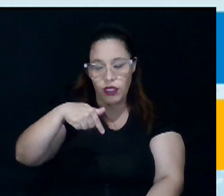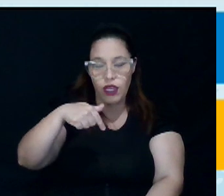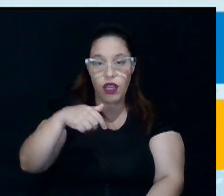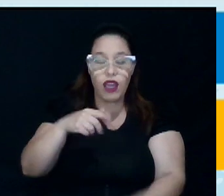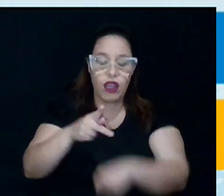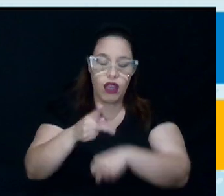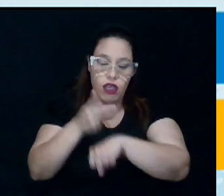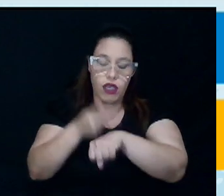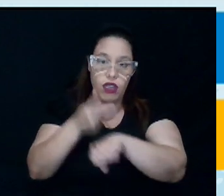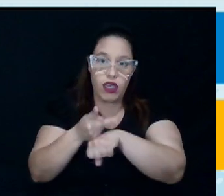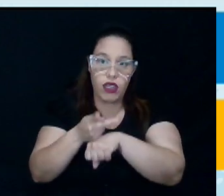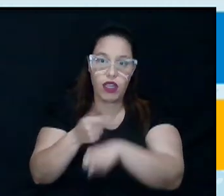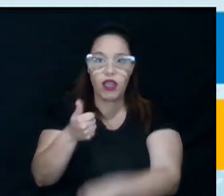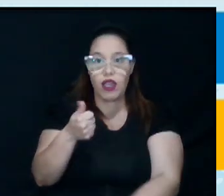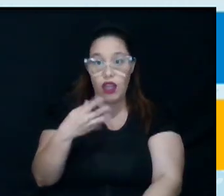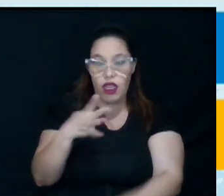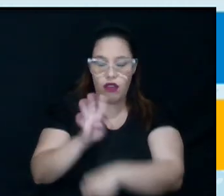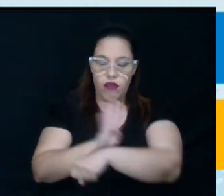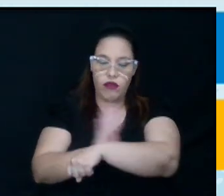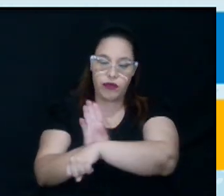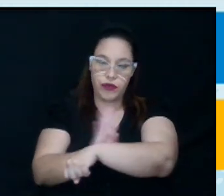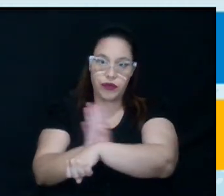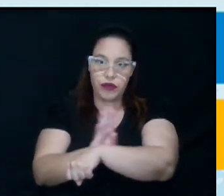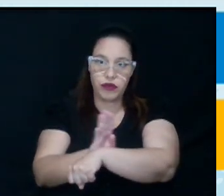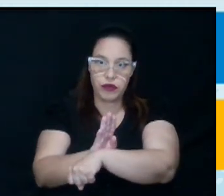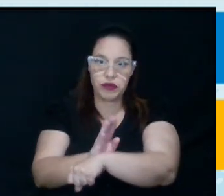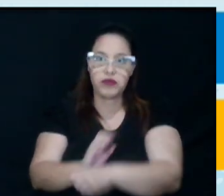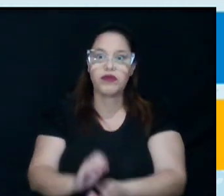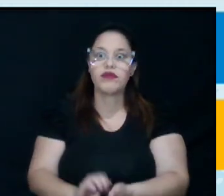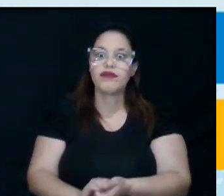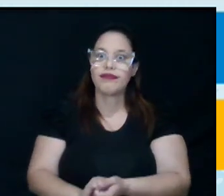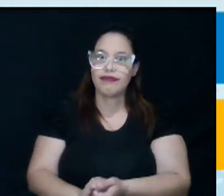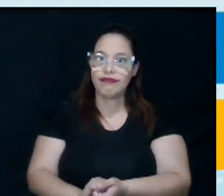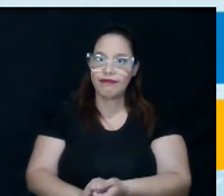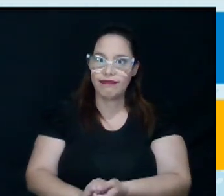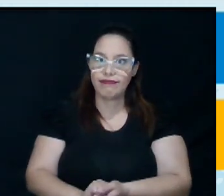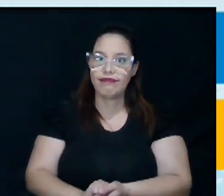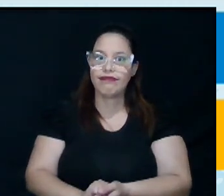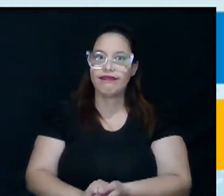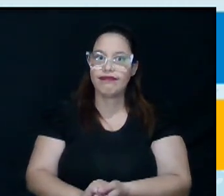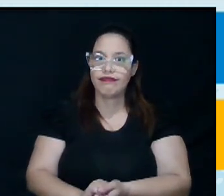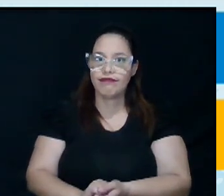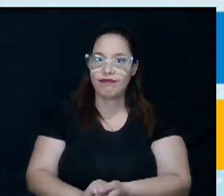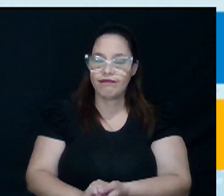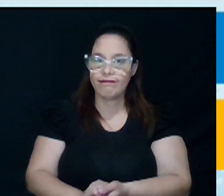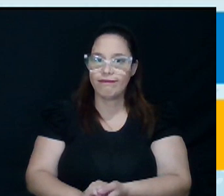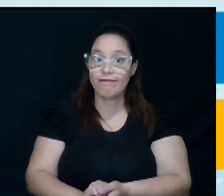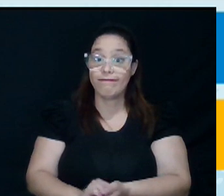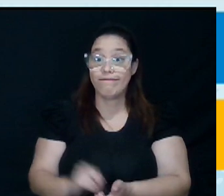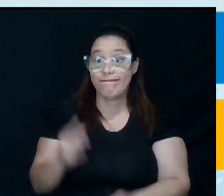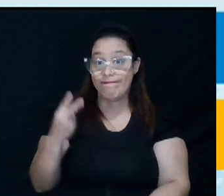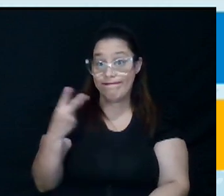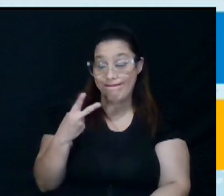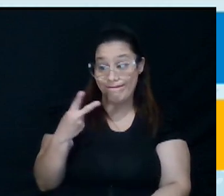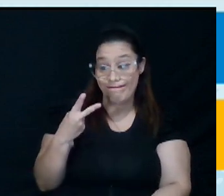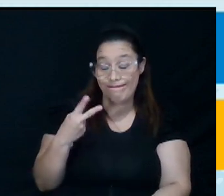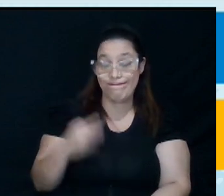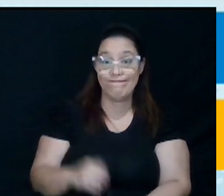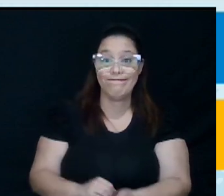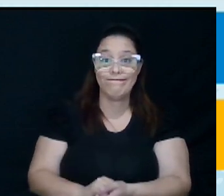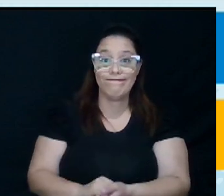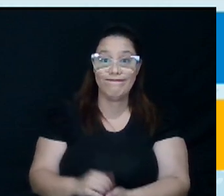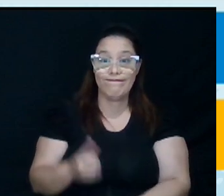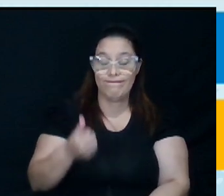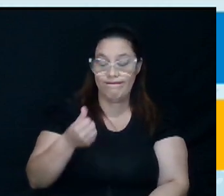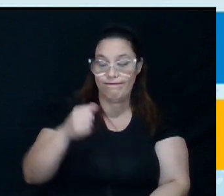totalizando 52 até agora. Os Estados Unidos estão na 2ª colocação com 19